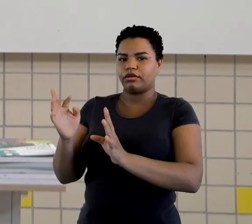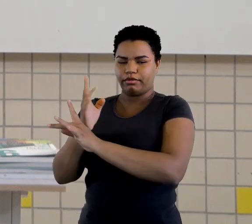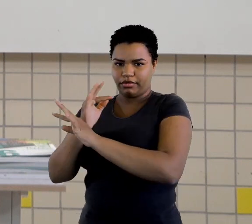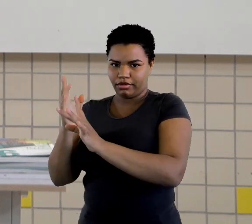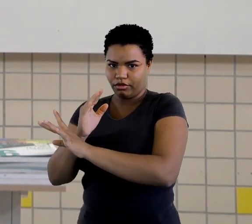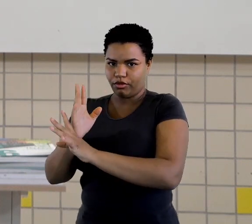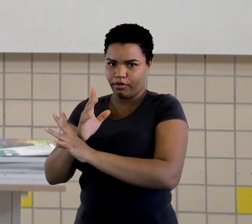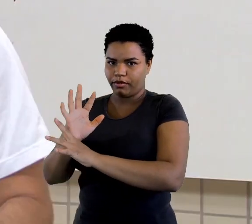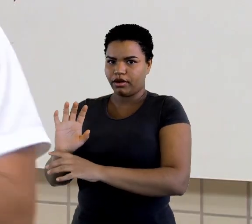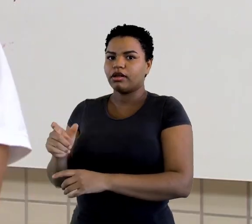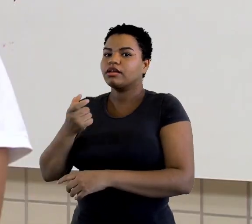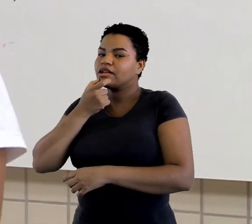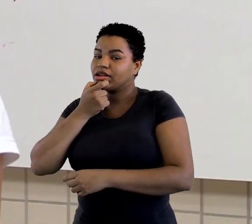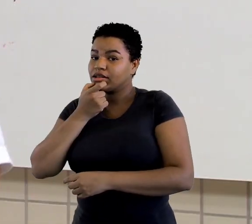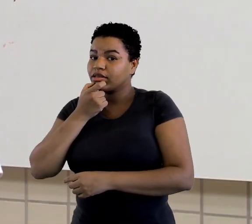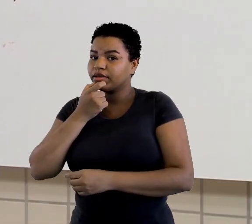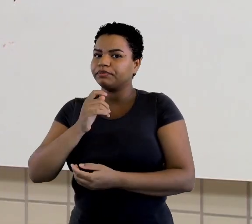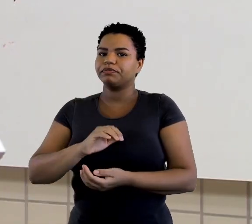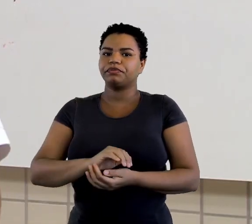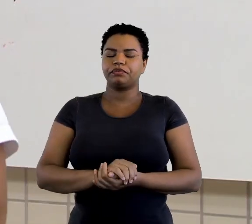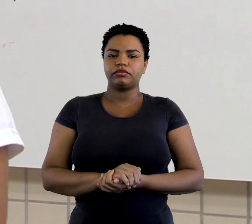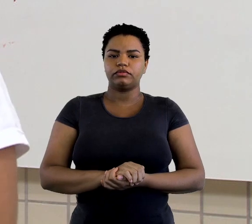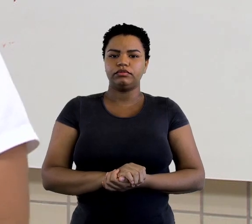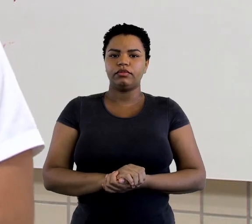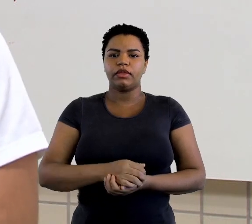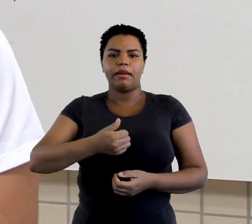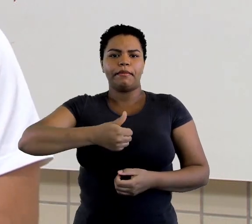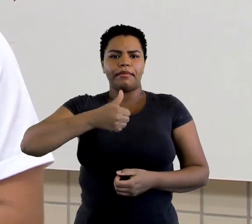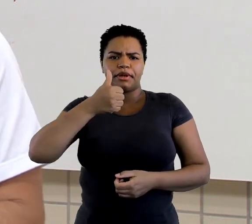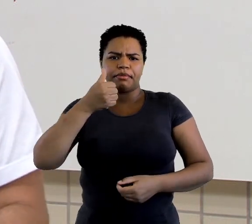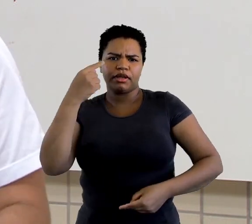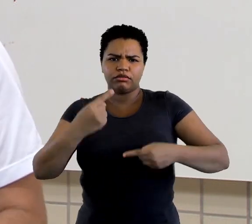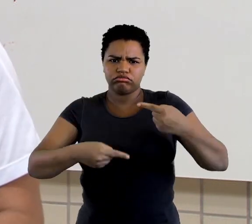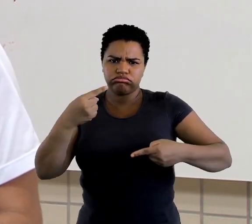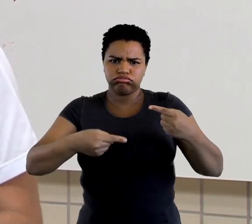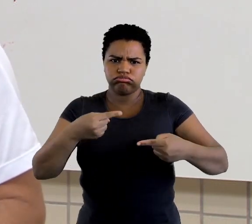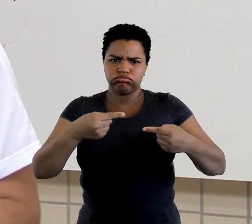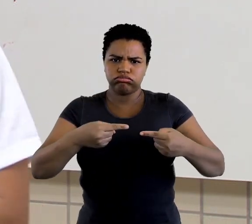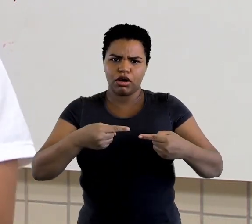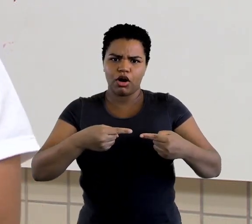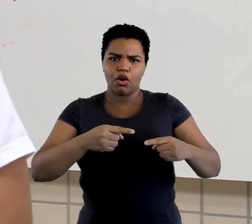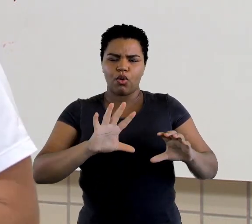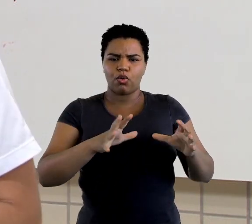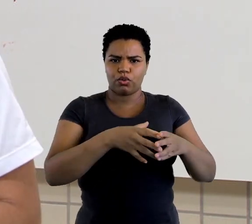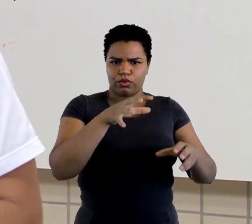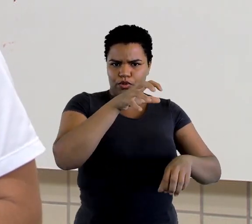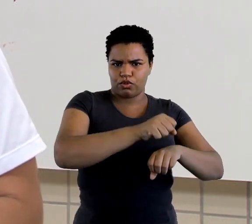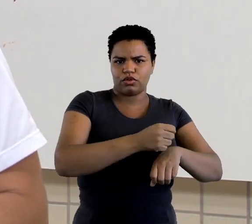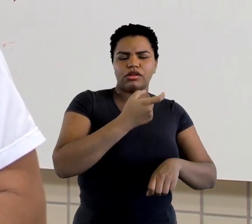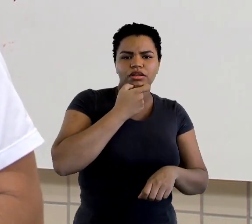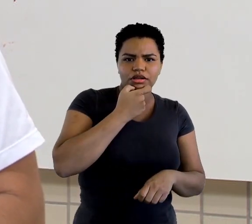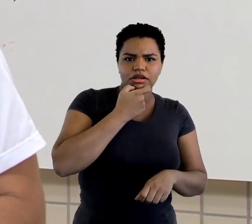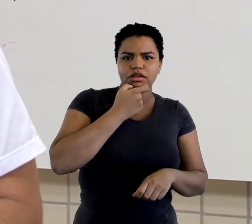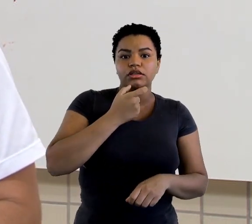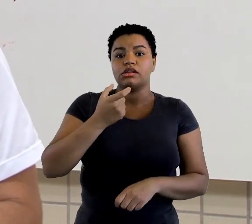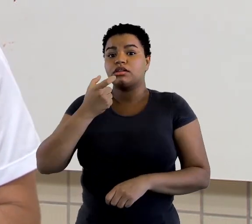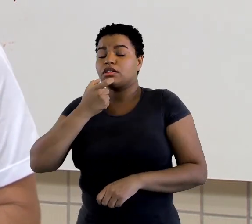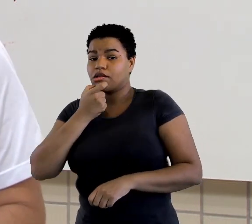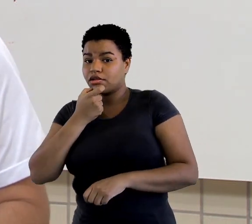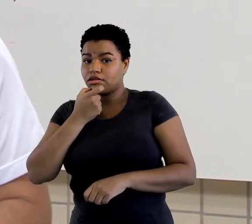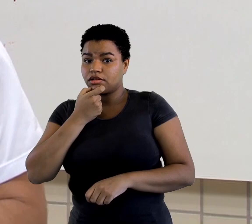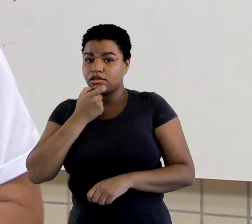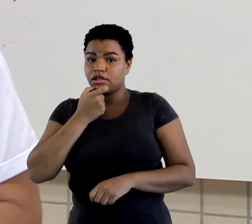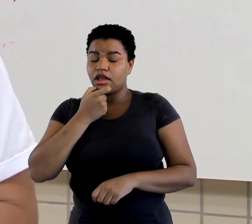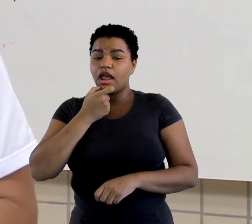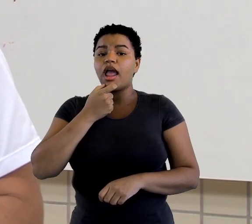sua colônia. Os primeiros conflitos entre os colonos ingleses e a Inglaterra se deu através